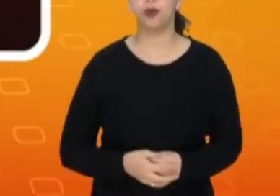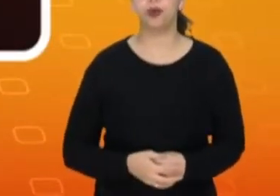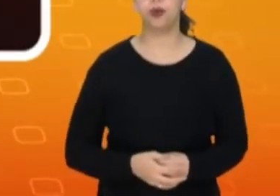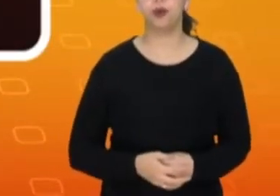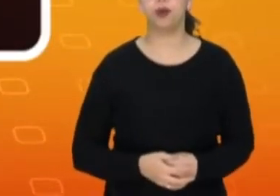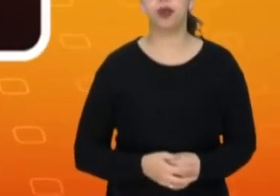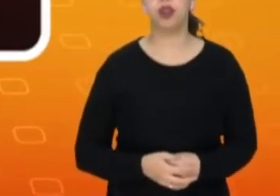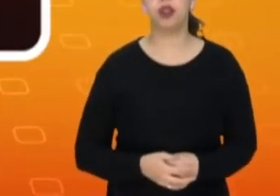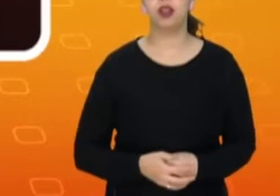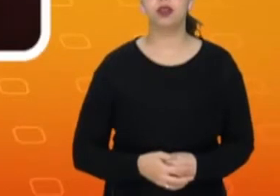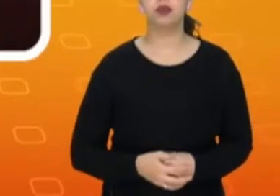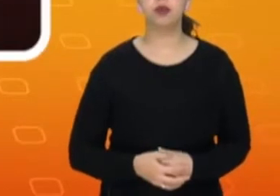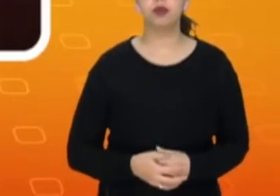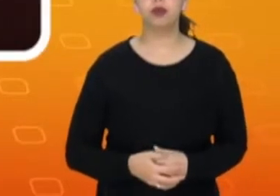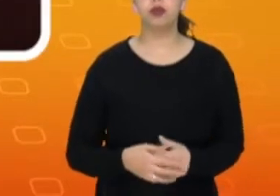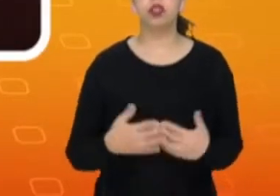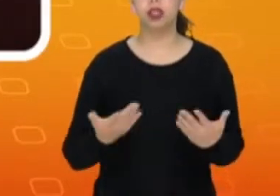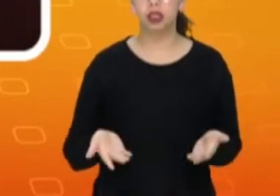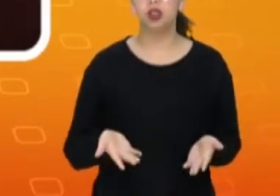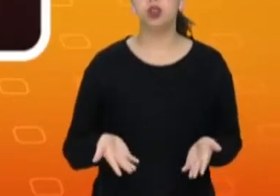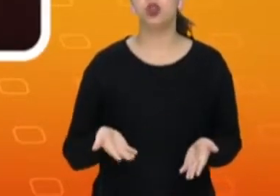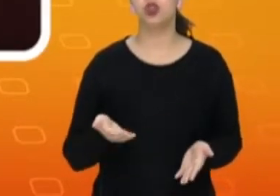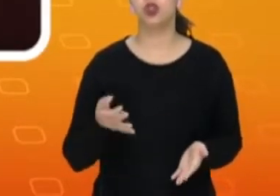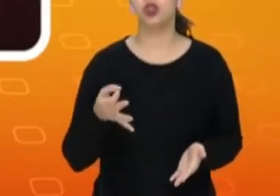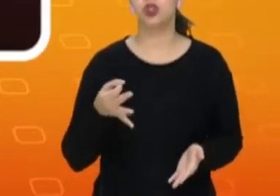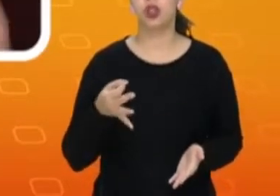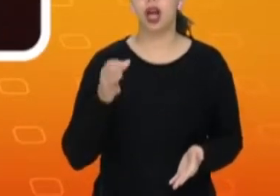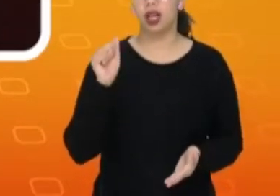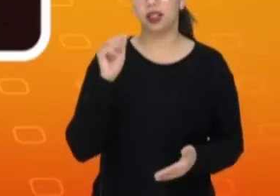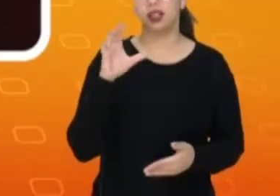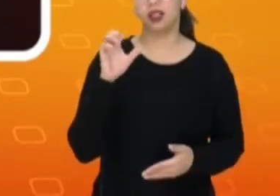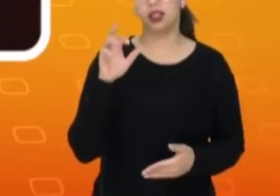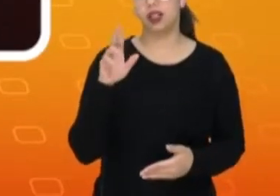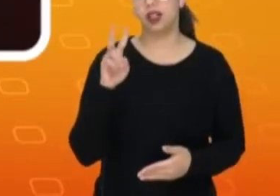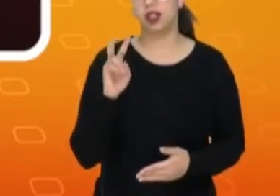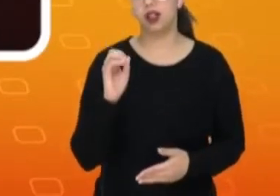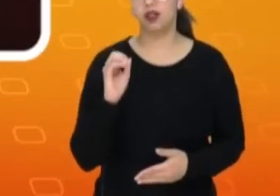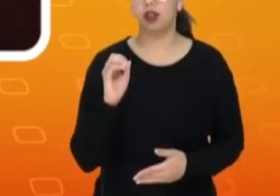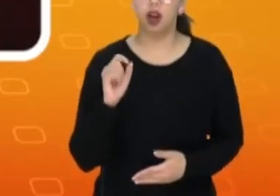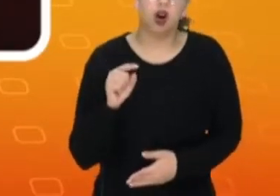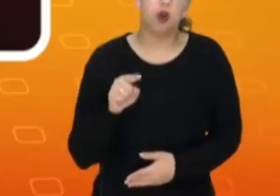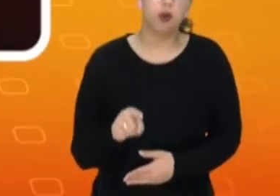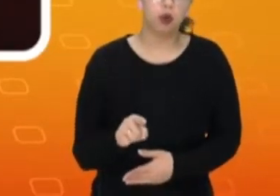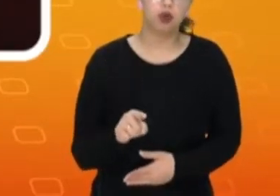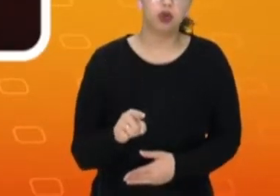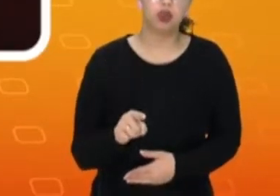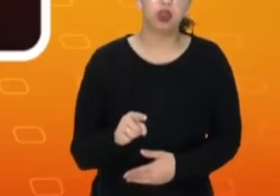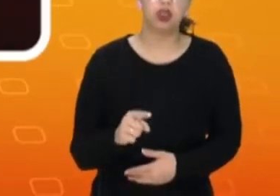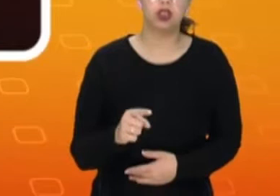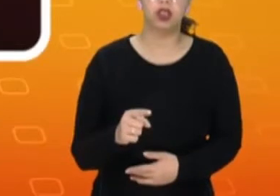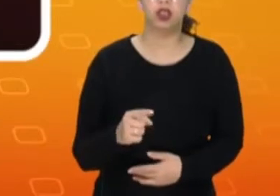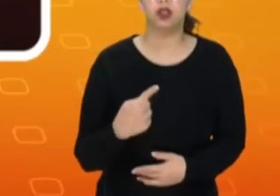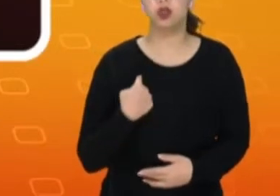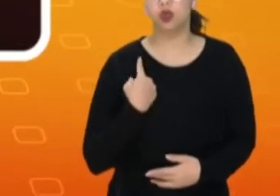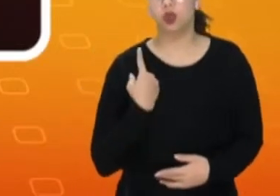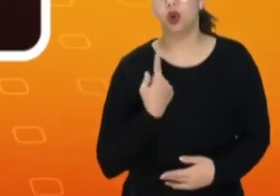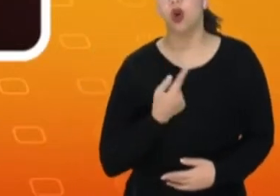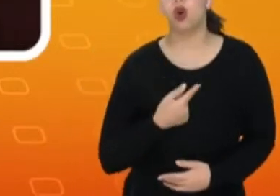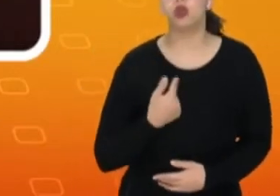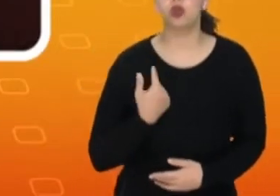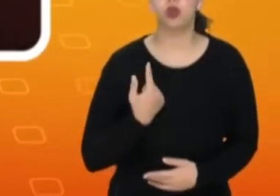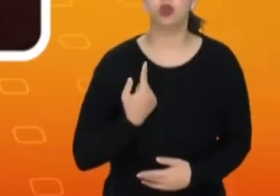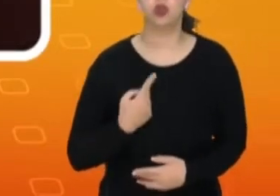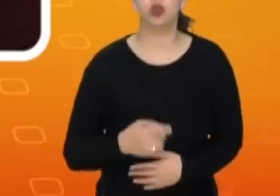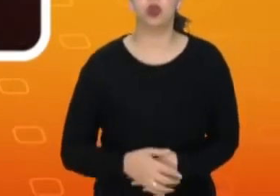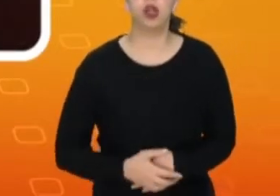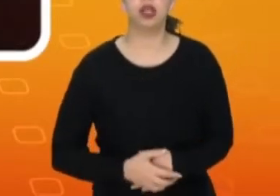o Nelson e tudo mais em relação à questão de acervo, por exemplo, é um ponto particularmente nosso aqui.